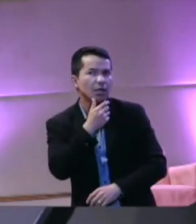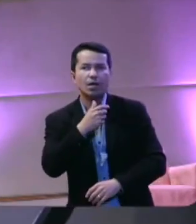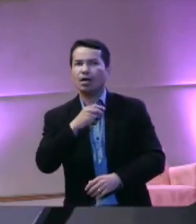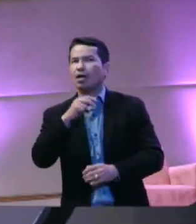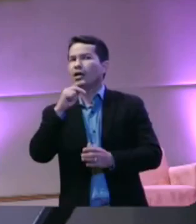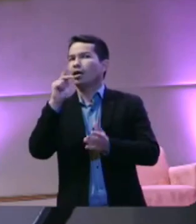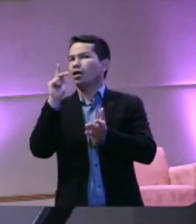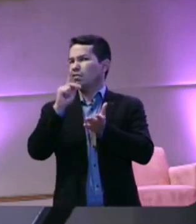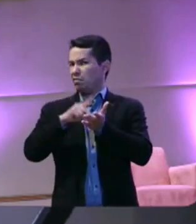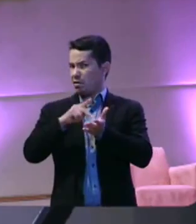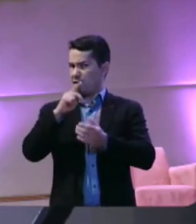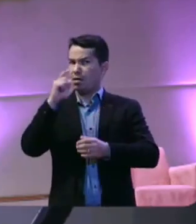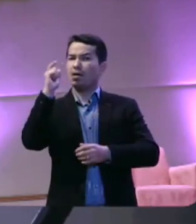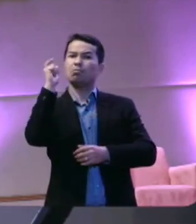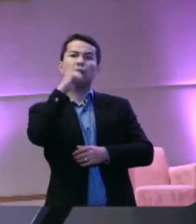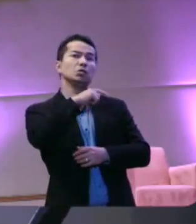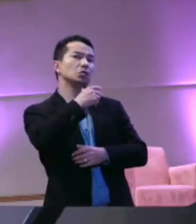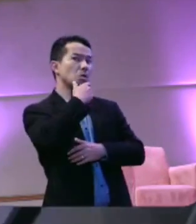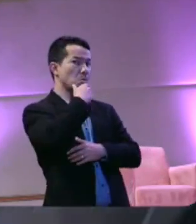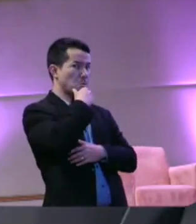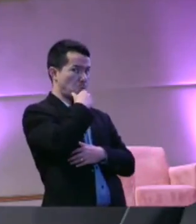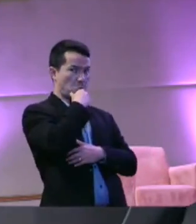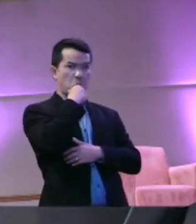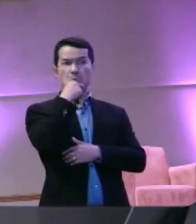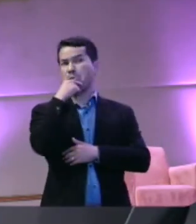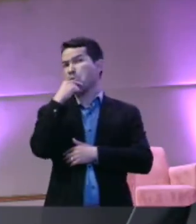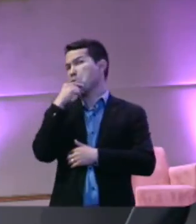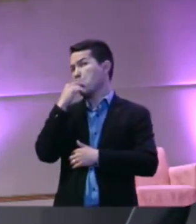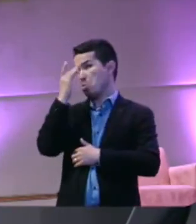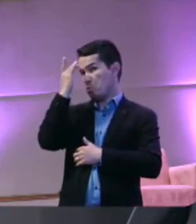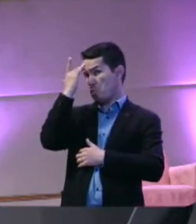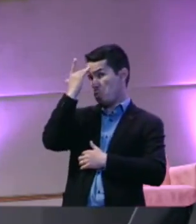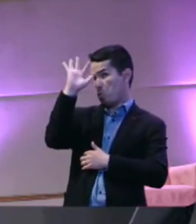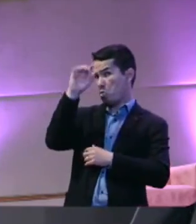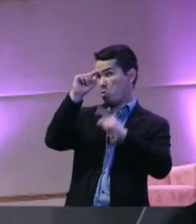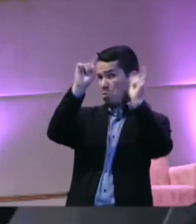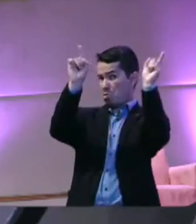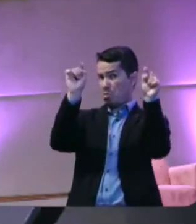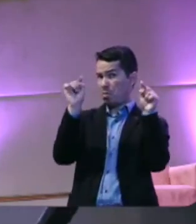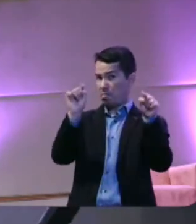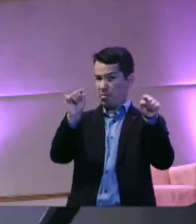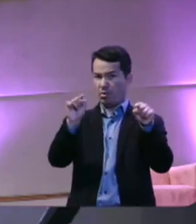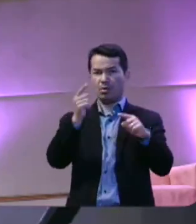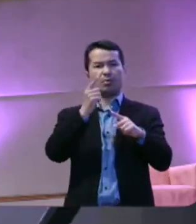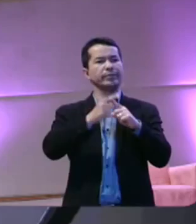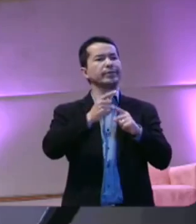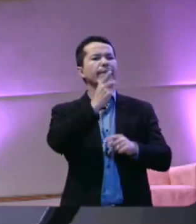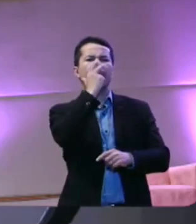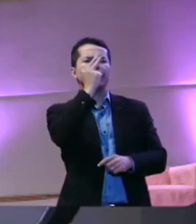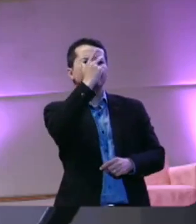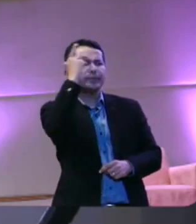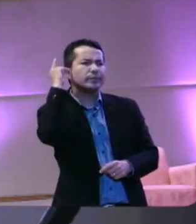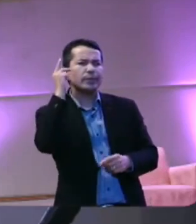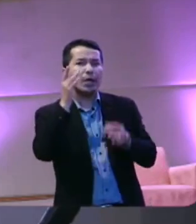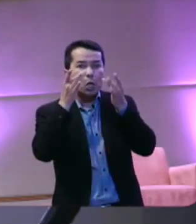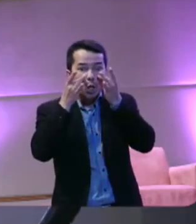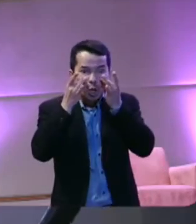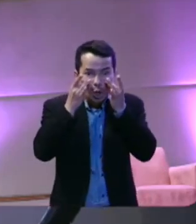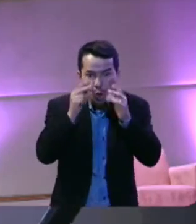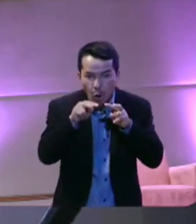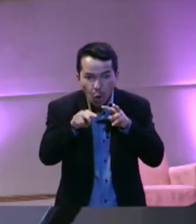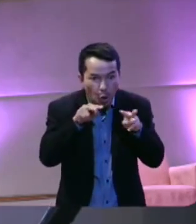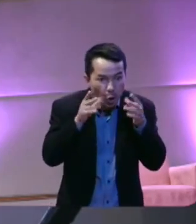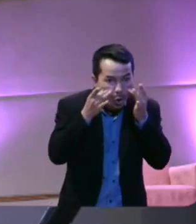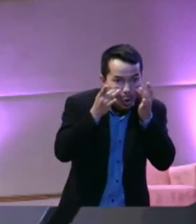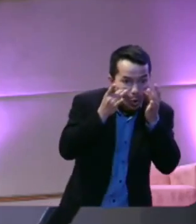um milagre. As pessoas se tornam céticas, porque elas precisam olhar, elas precisam ver. O